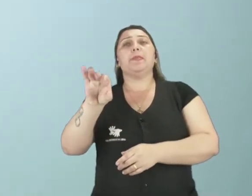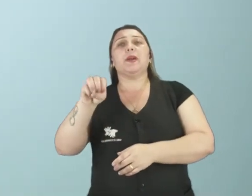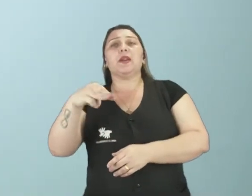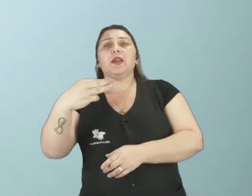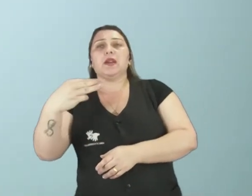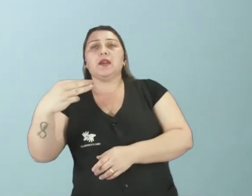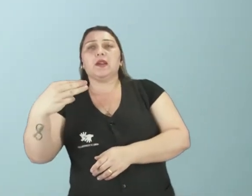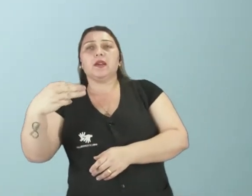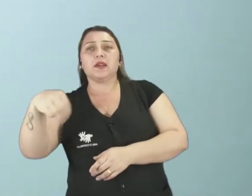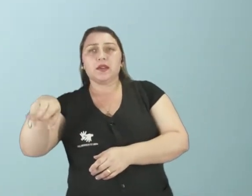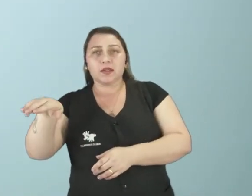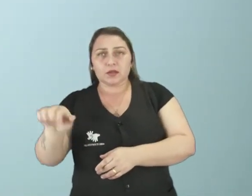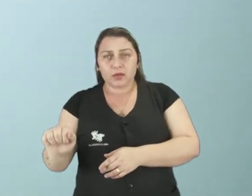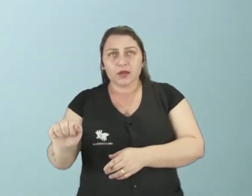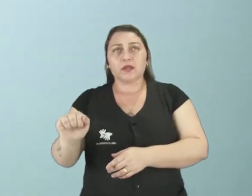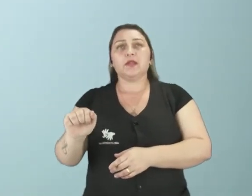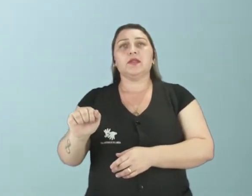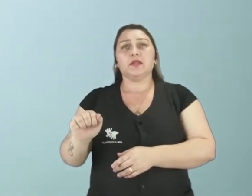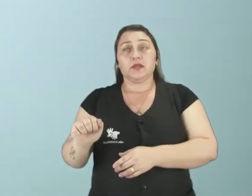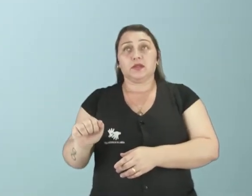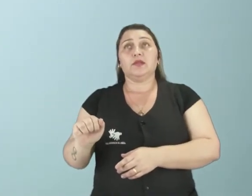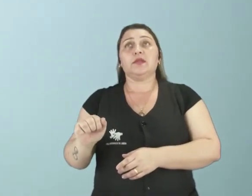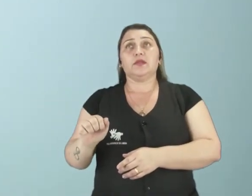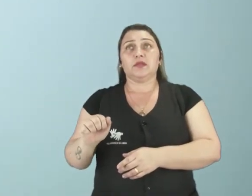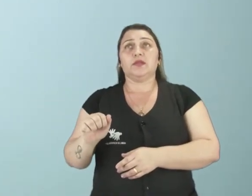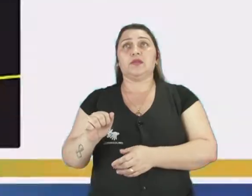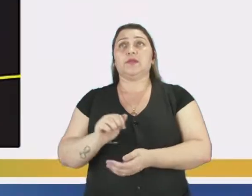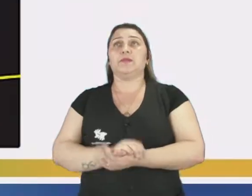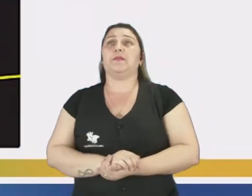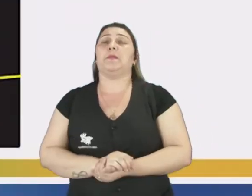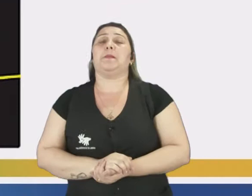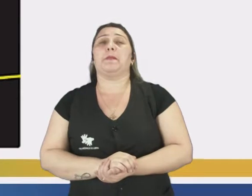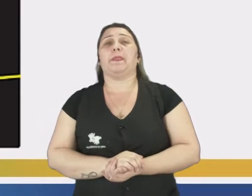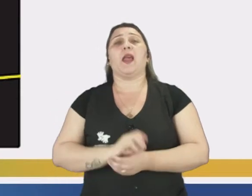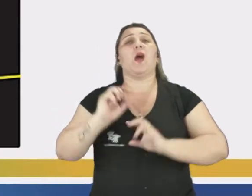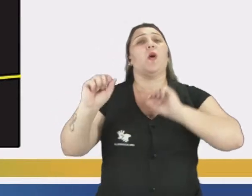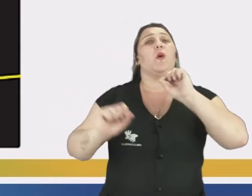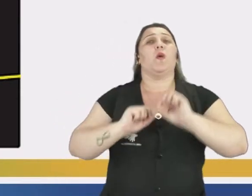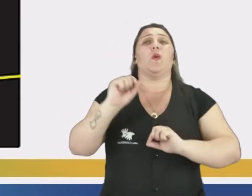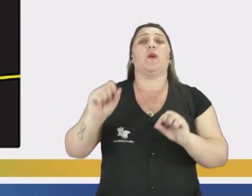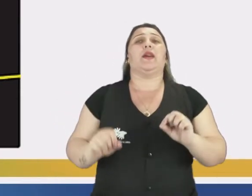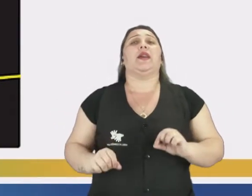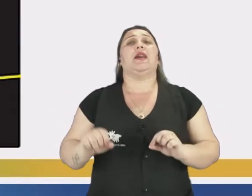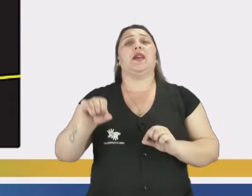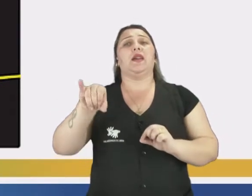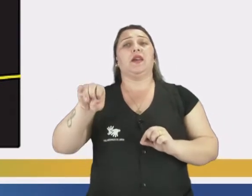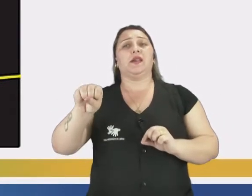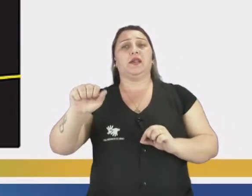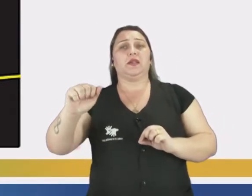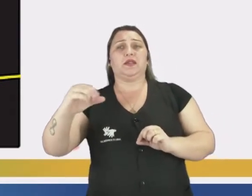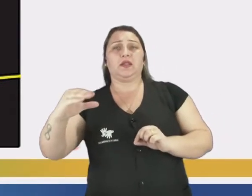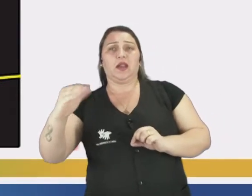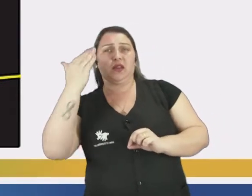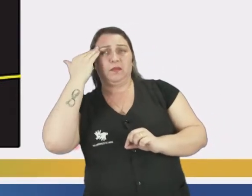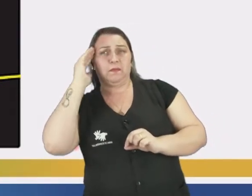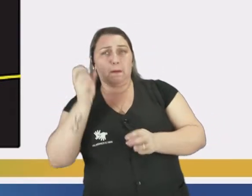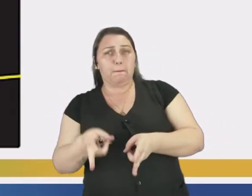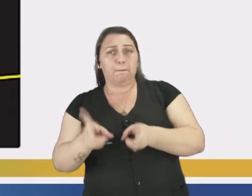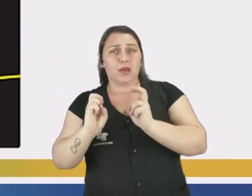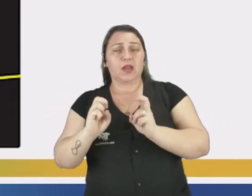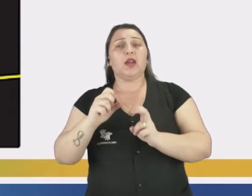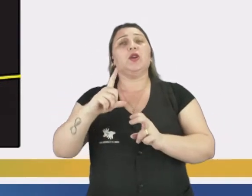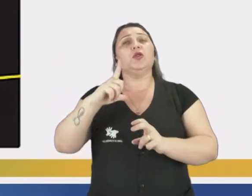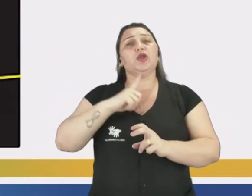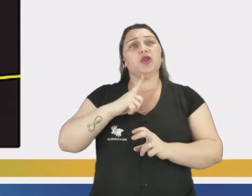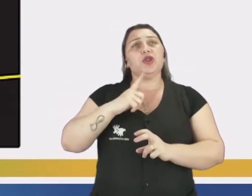noção dessas ondas voltado para o espectro visível. O que Isaac Newton percebeu quando ele fez essa experiência aí? Que tinha um